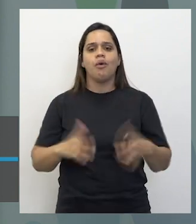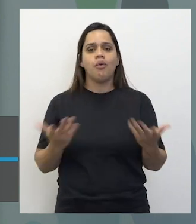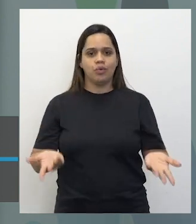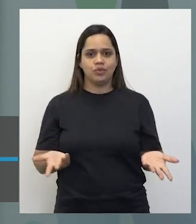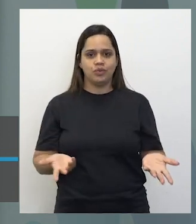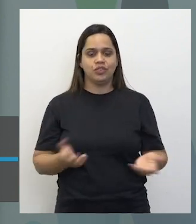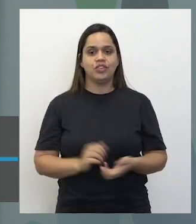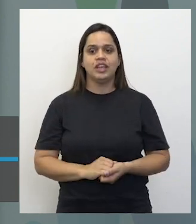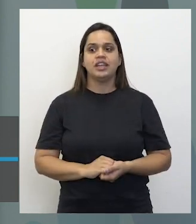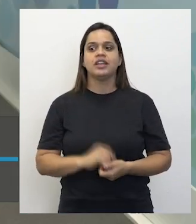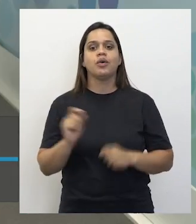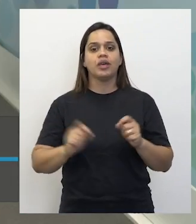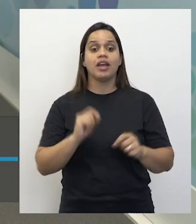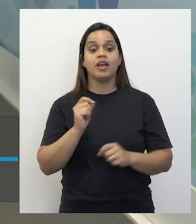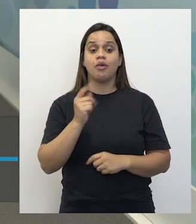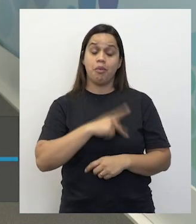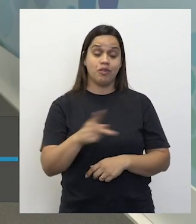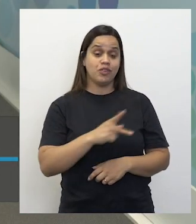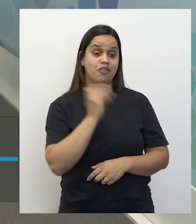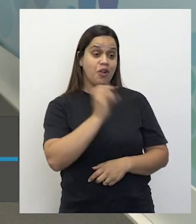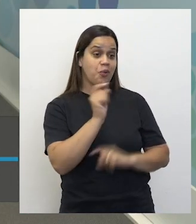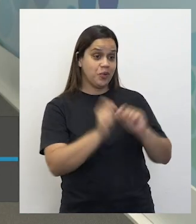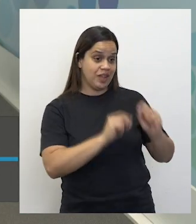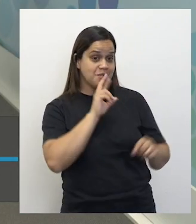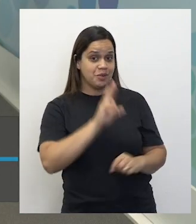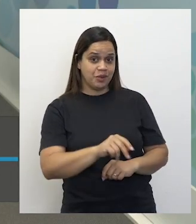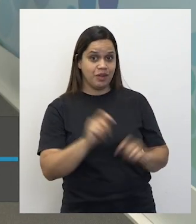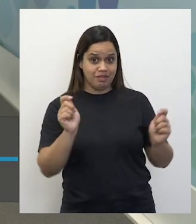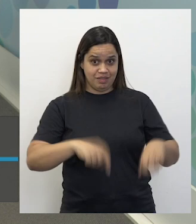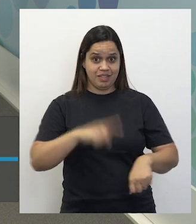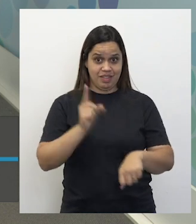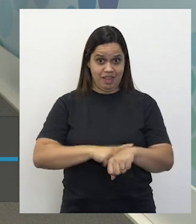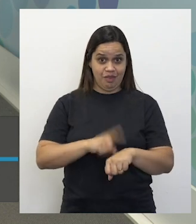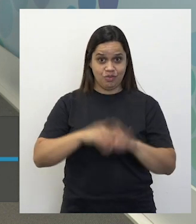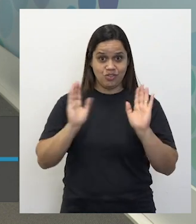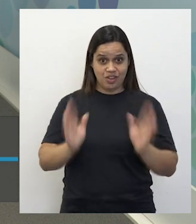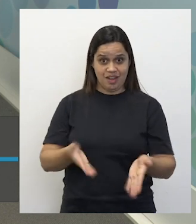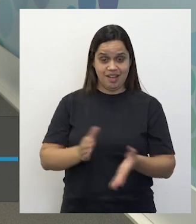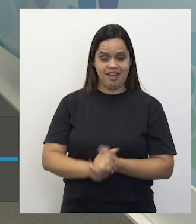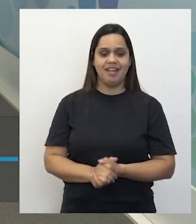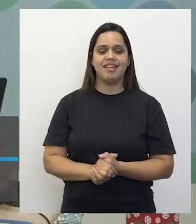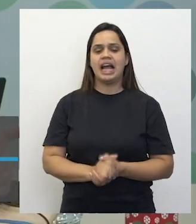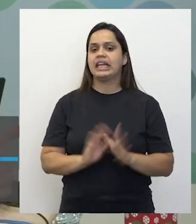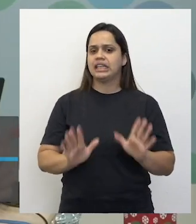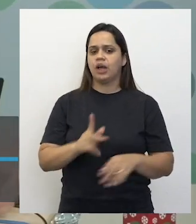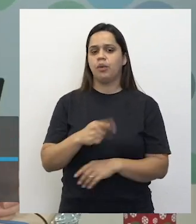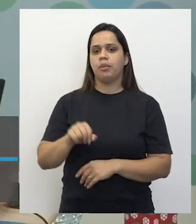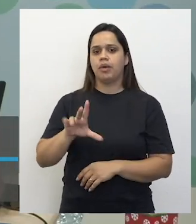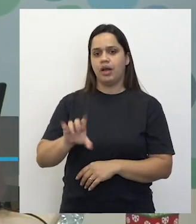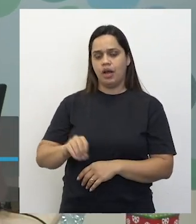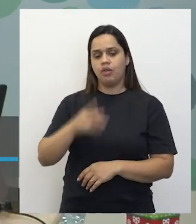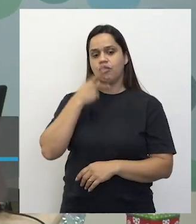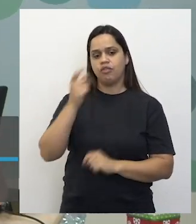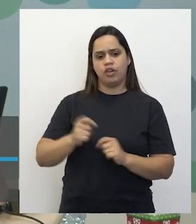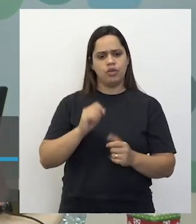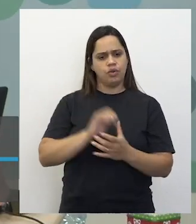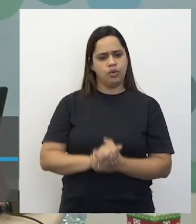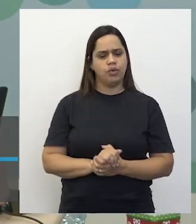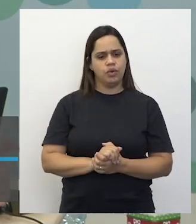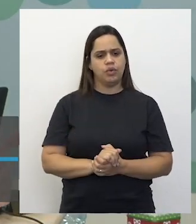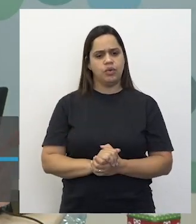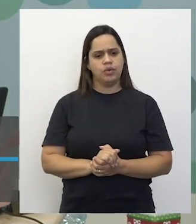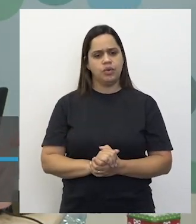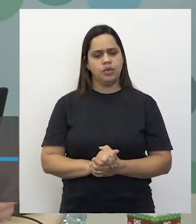estão? O que eles disseram, professor? Deu tempo? Deu, cara. O Paulo César respondeu nas antologias,